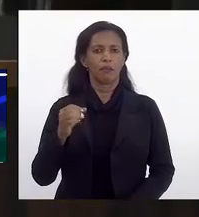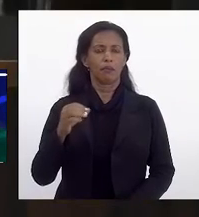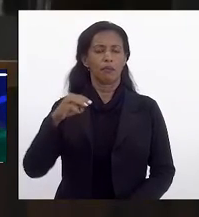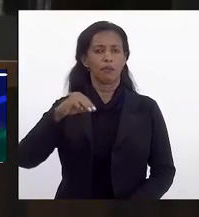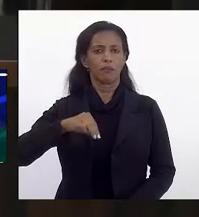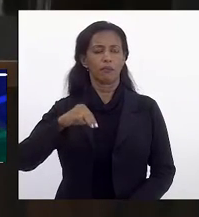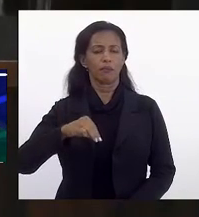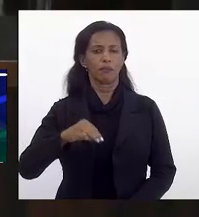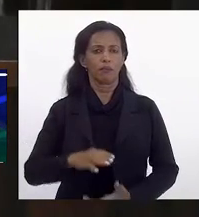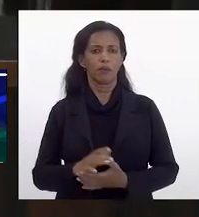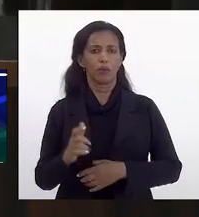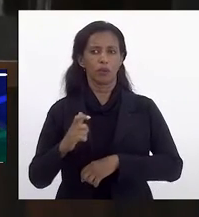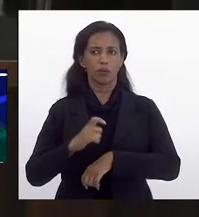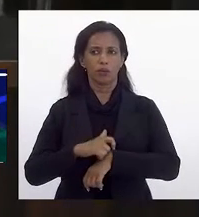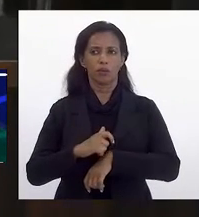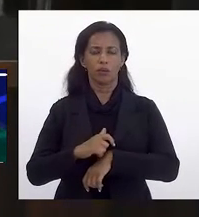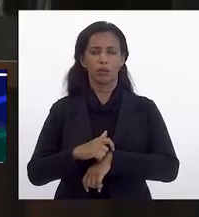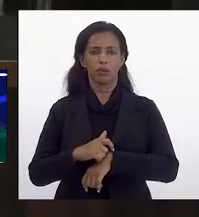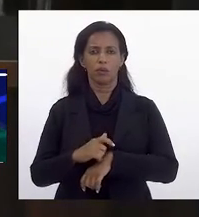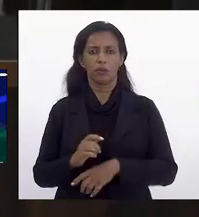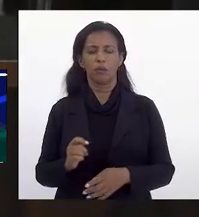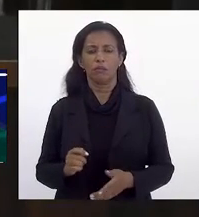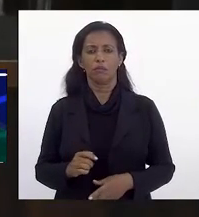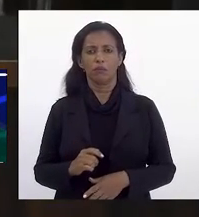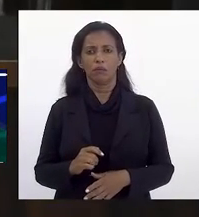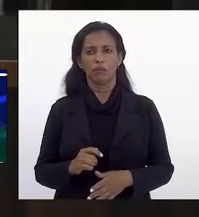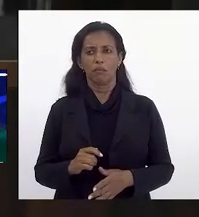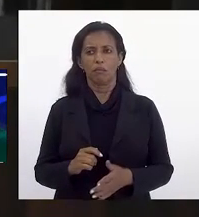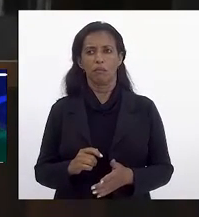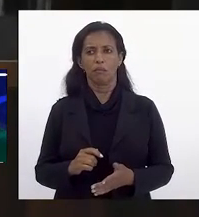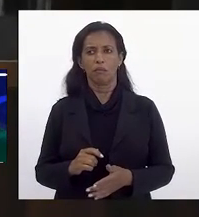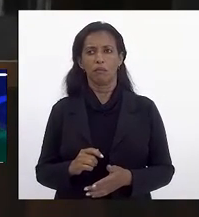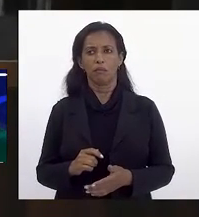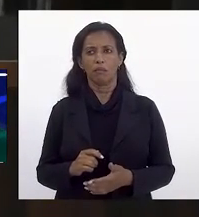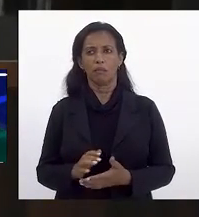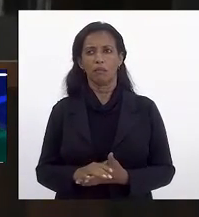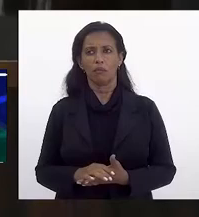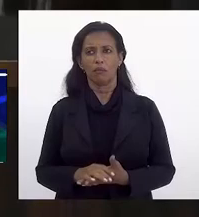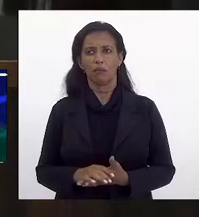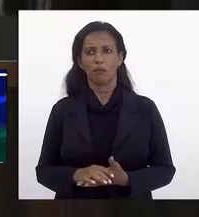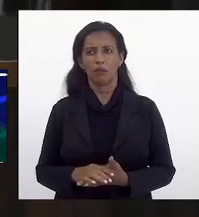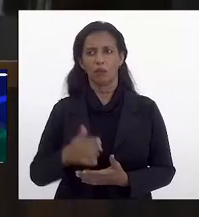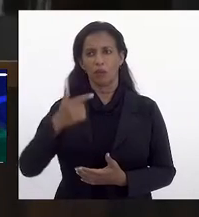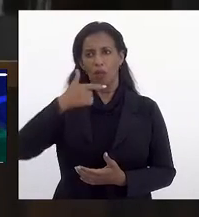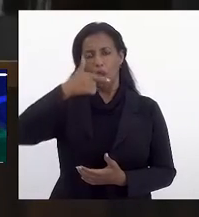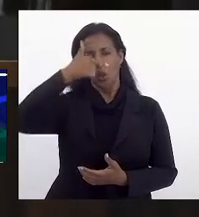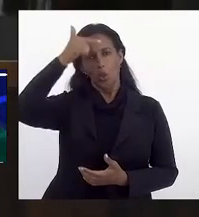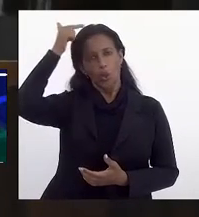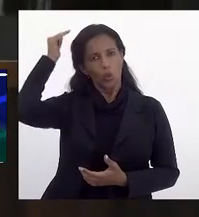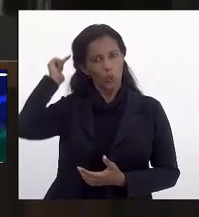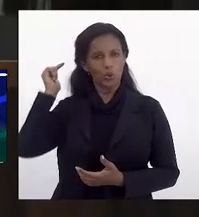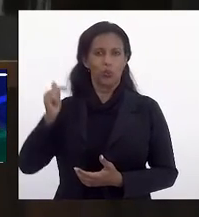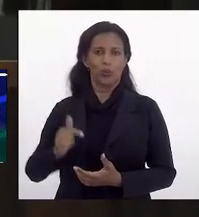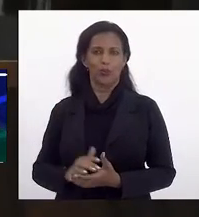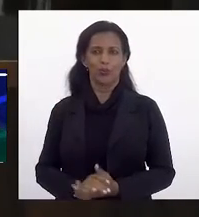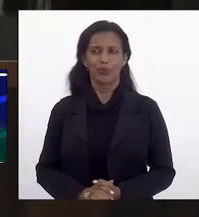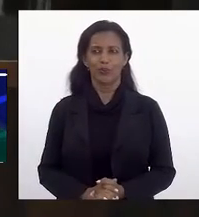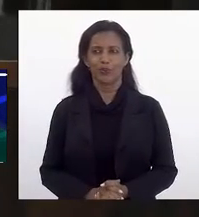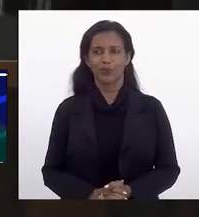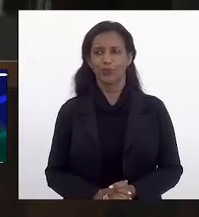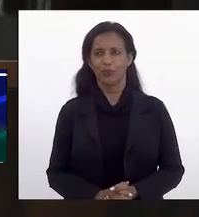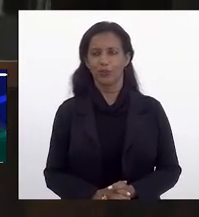de 10 minutos do tempo regimental. Marquinho me corrigiu aqui que é Luiz Paulo Correia da Rocha.